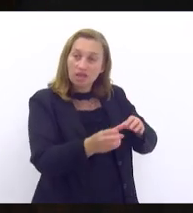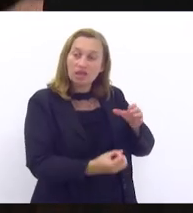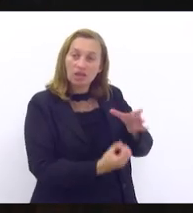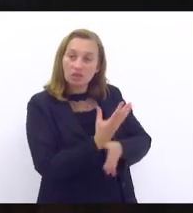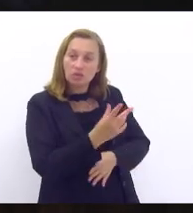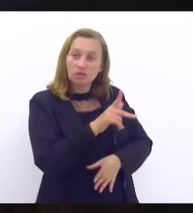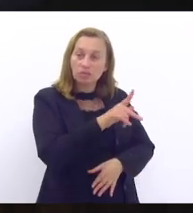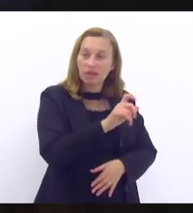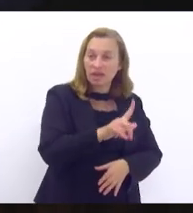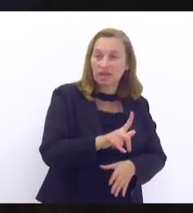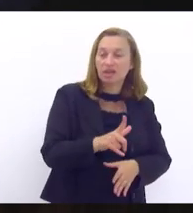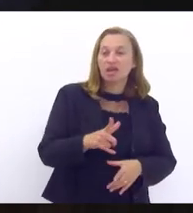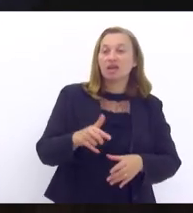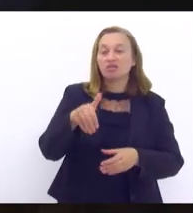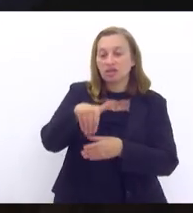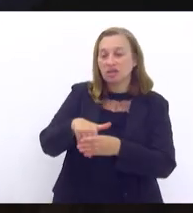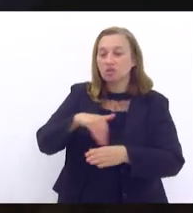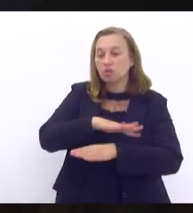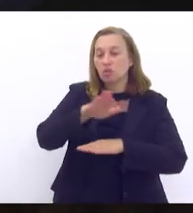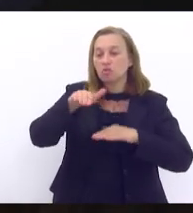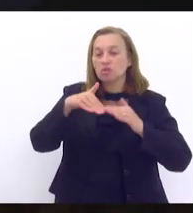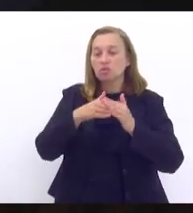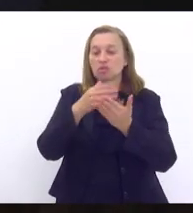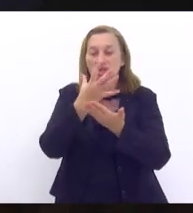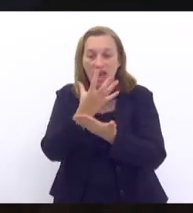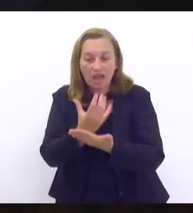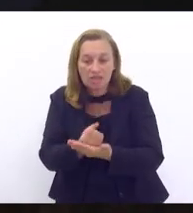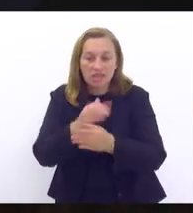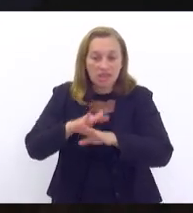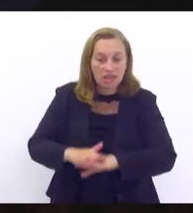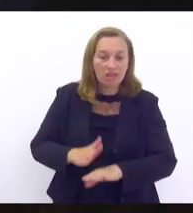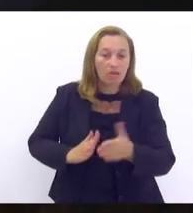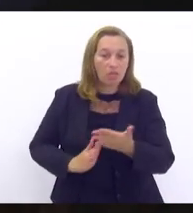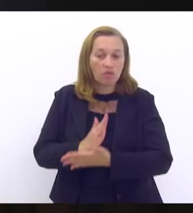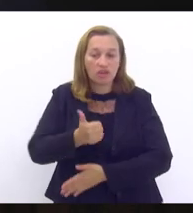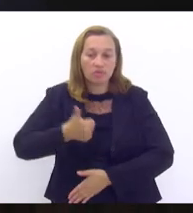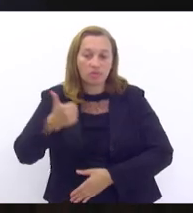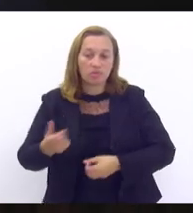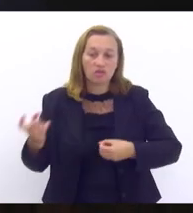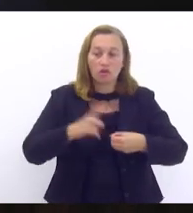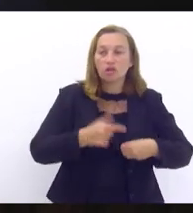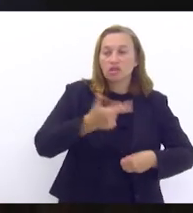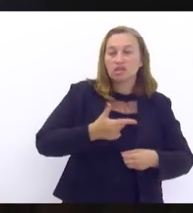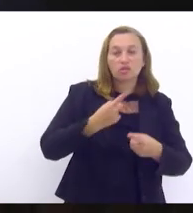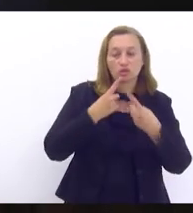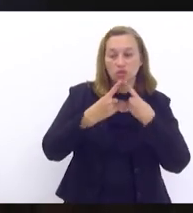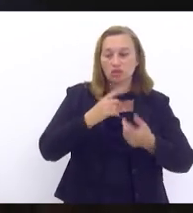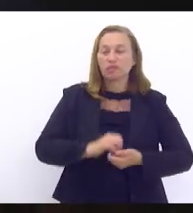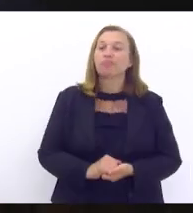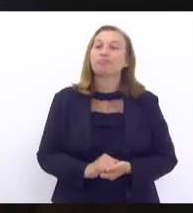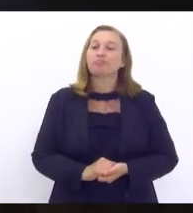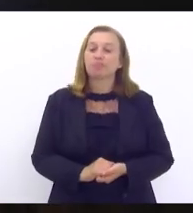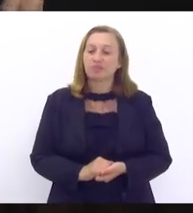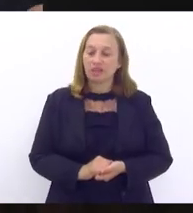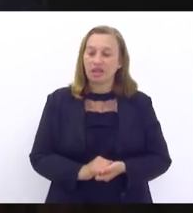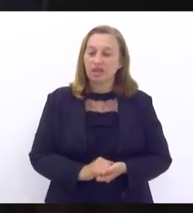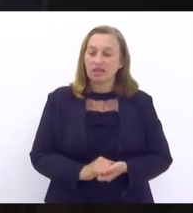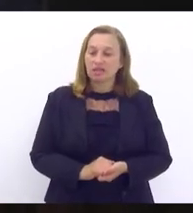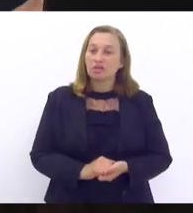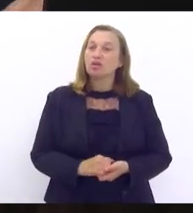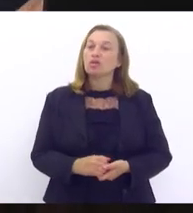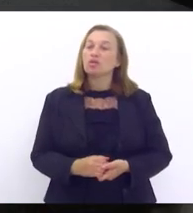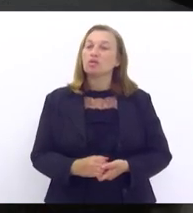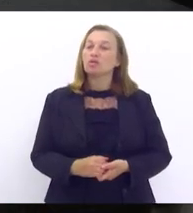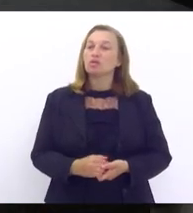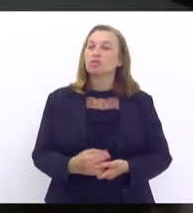em votação, senhores que aprovam, permaneçam como estão, aprovado em primeira e retorna em segunda. Qual autoria?